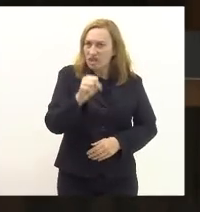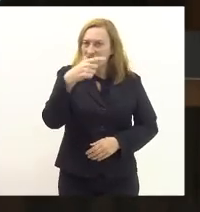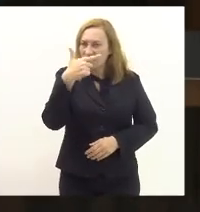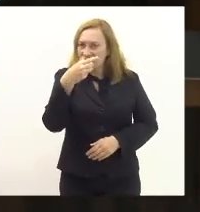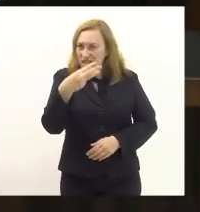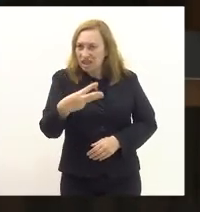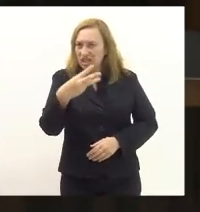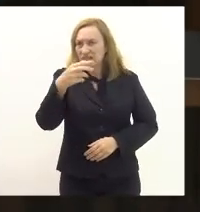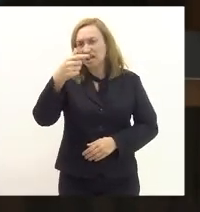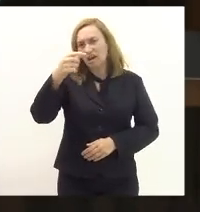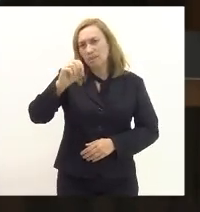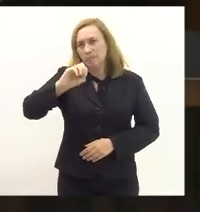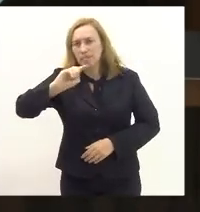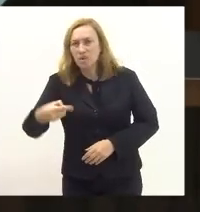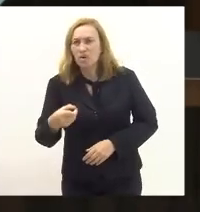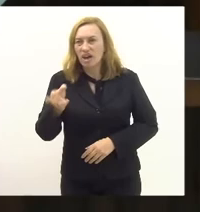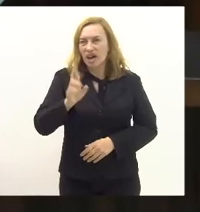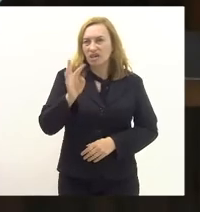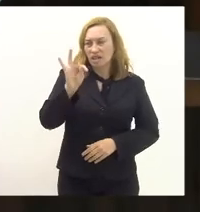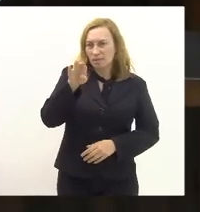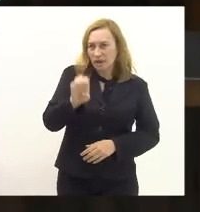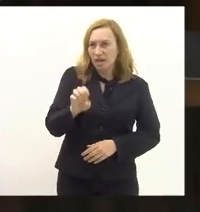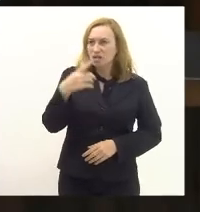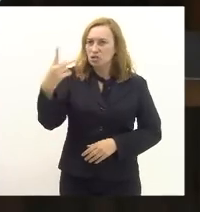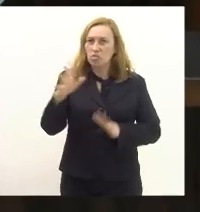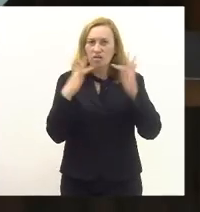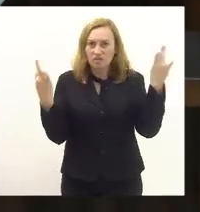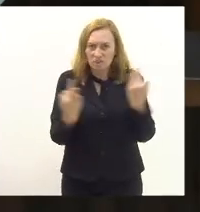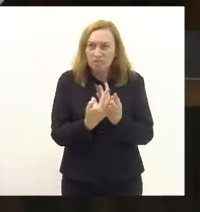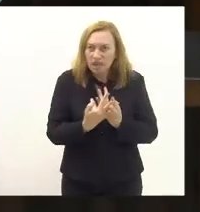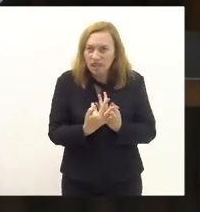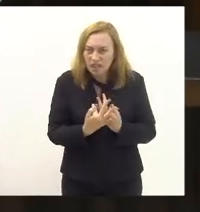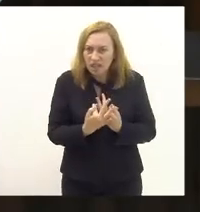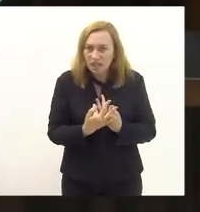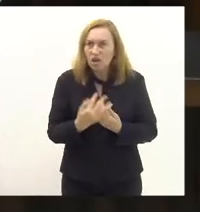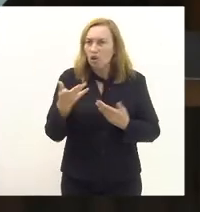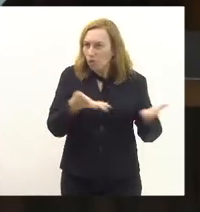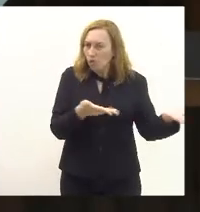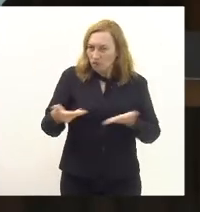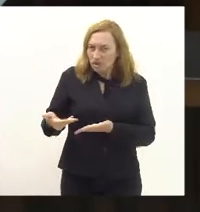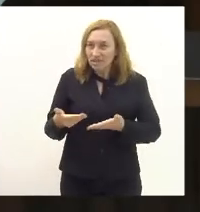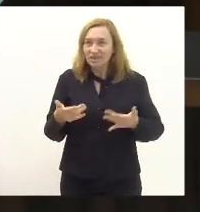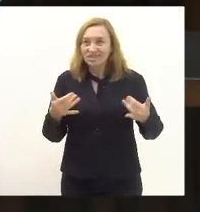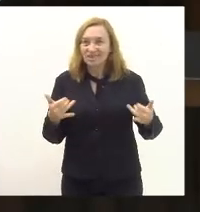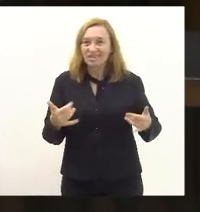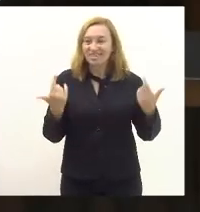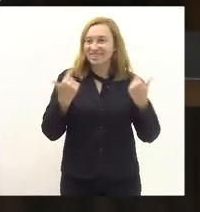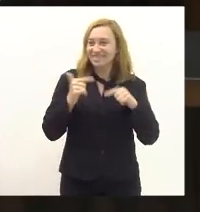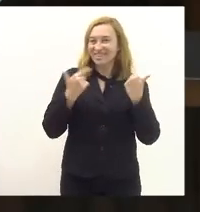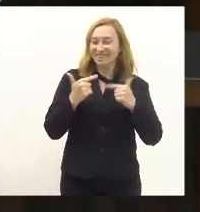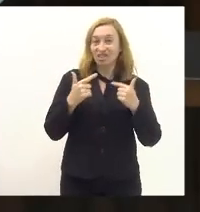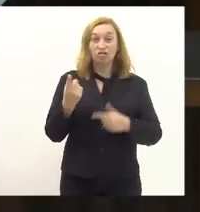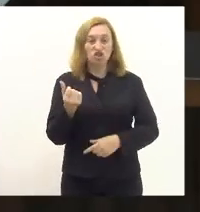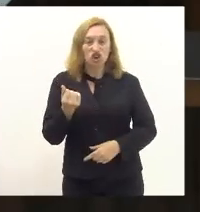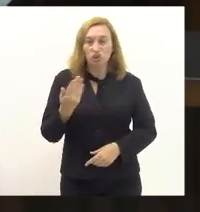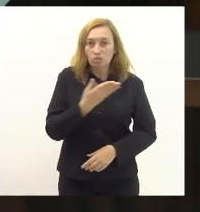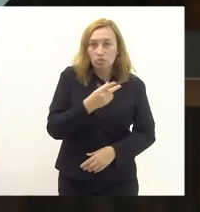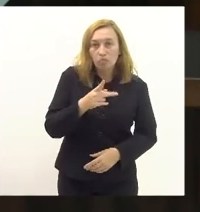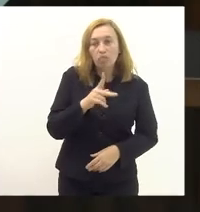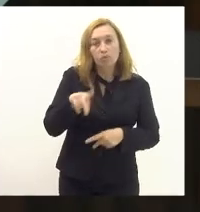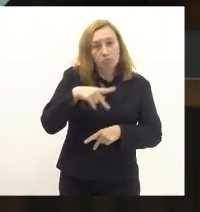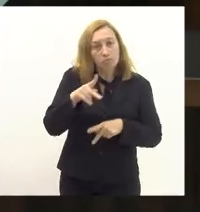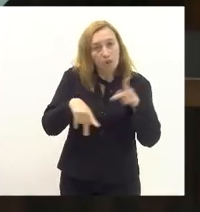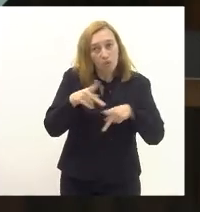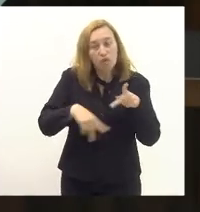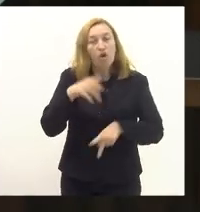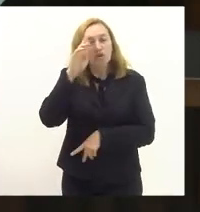R$ 830 mil no camarote, para o senhor e seus familiares e seus convidados se divertirem com o dinheiro do povo, o senhor